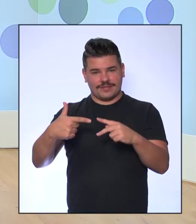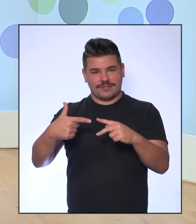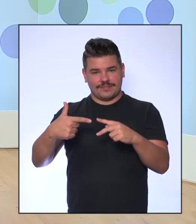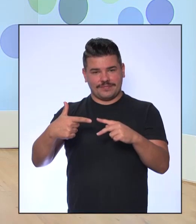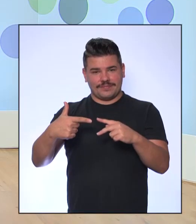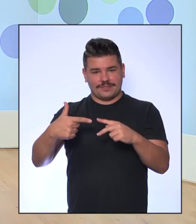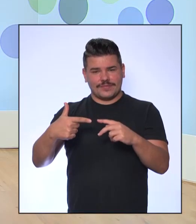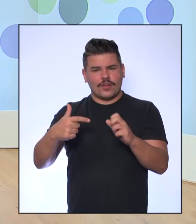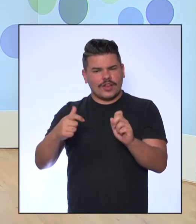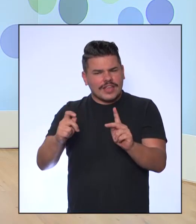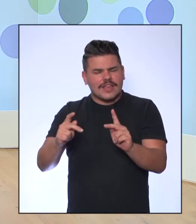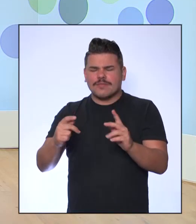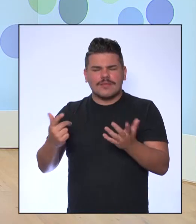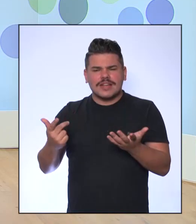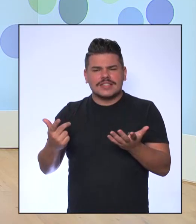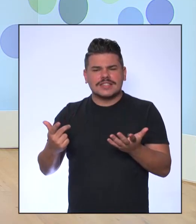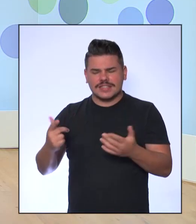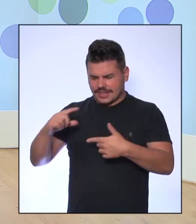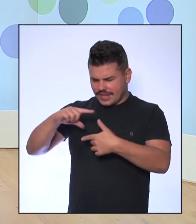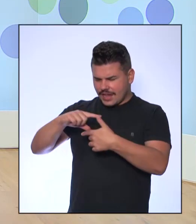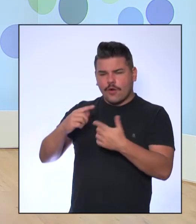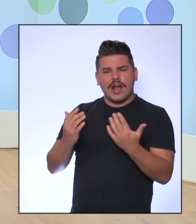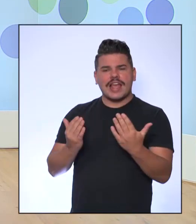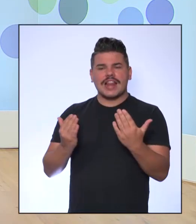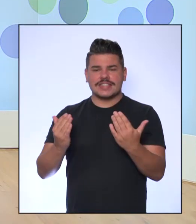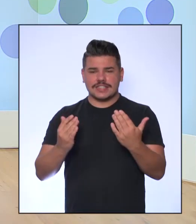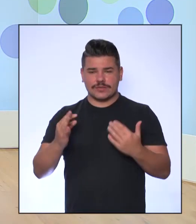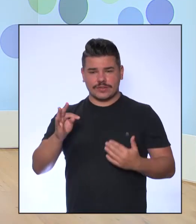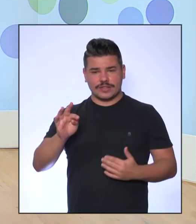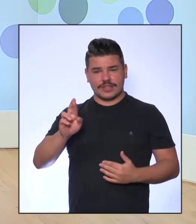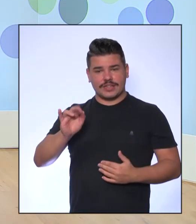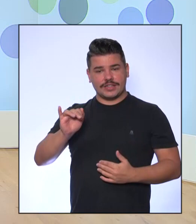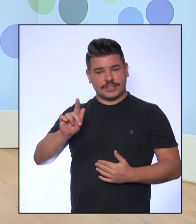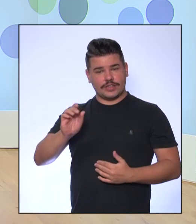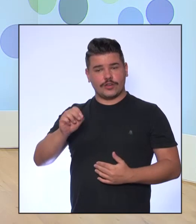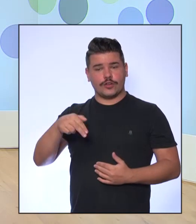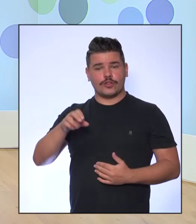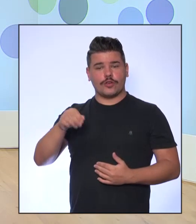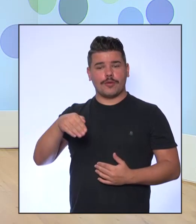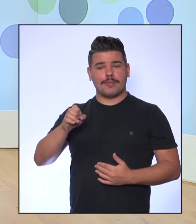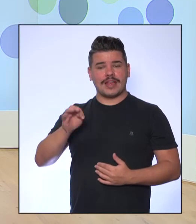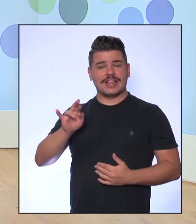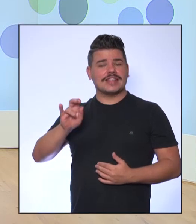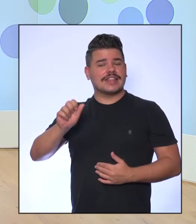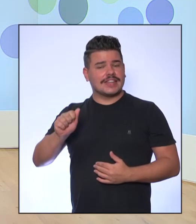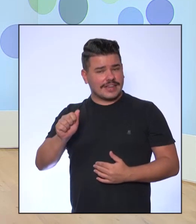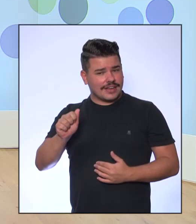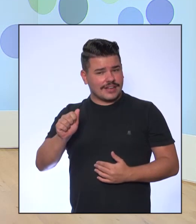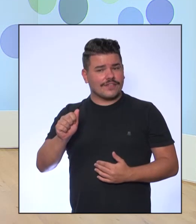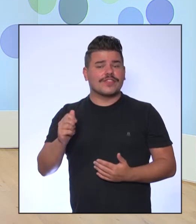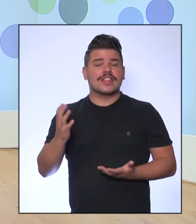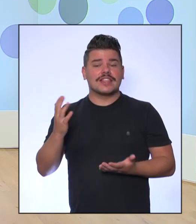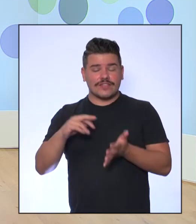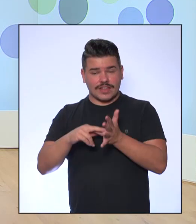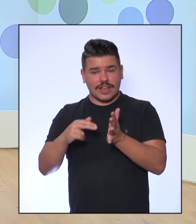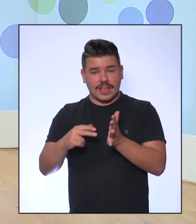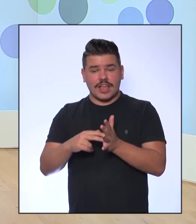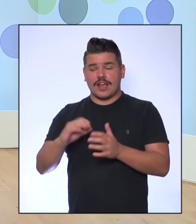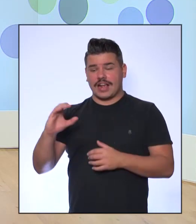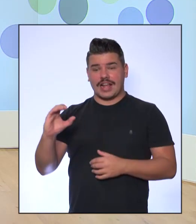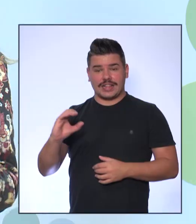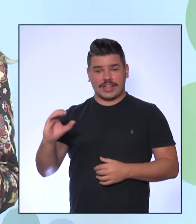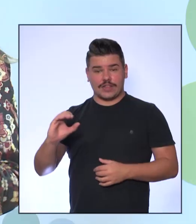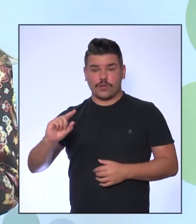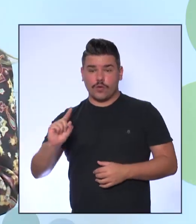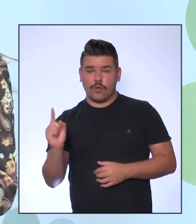que fala a relação trigonométrica do seno? O seno diz que é cateto oposto dividido pela hipotenusa.